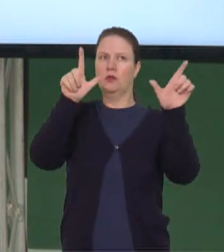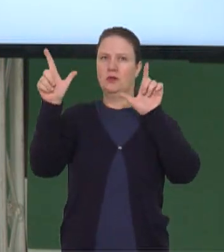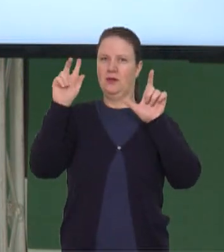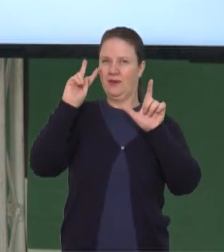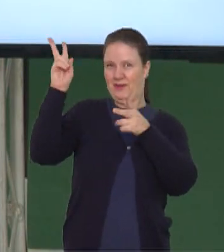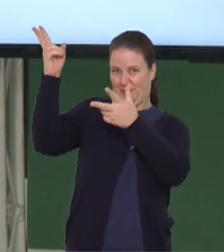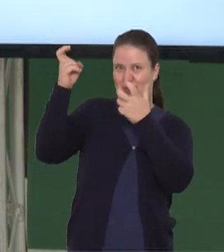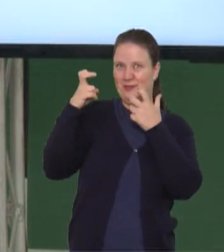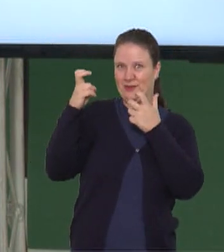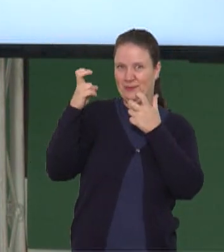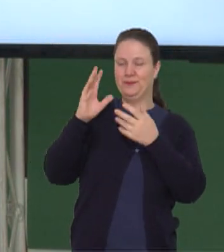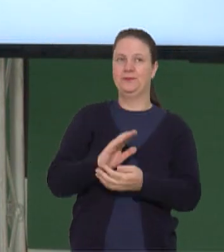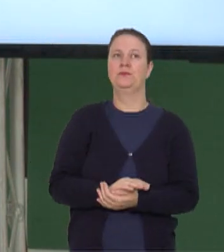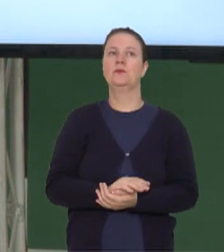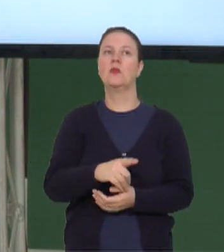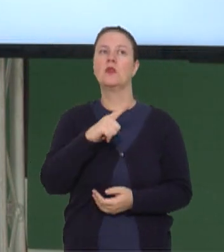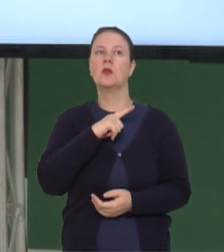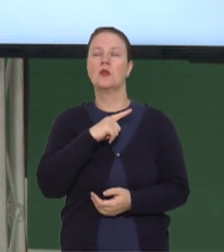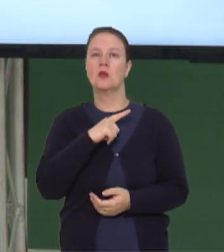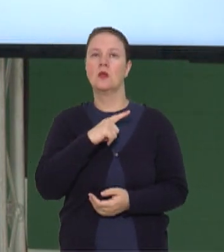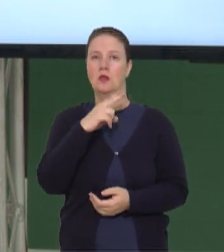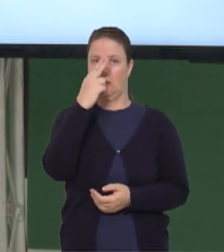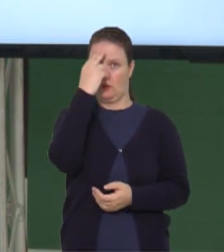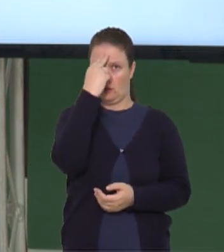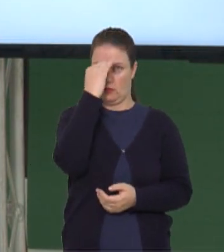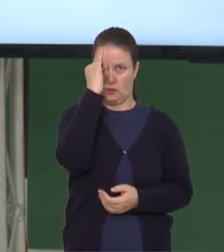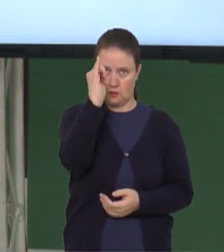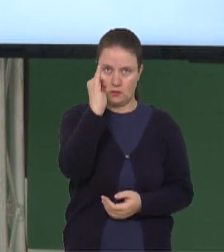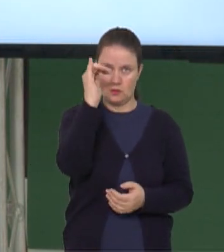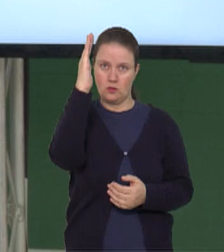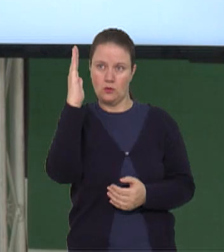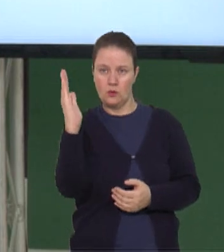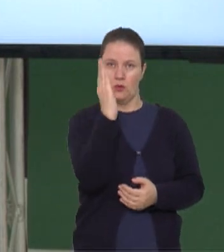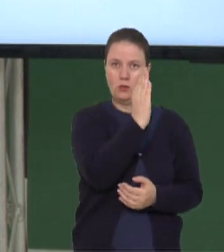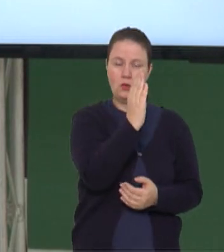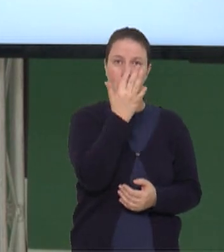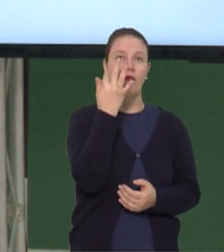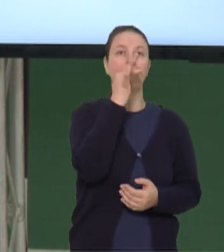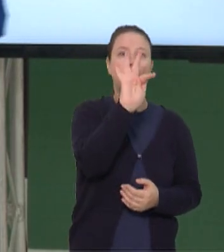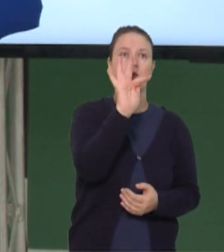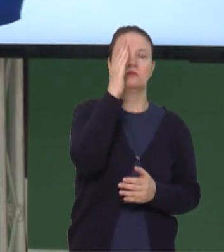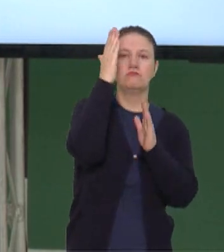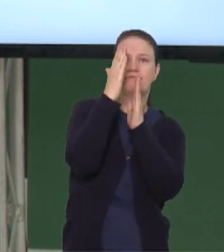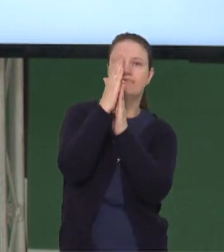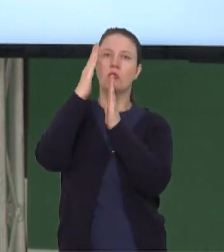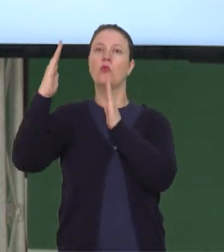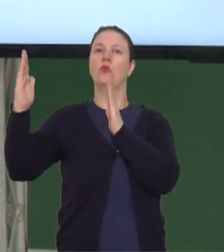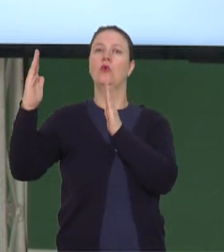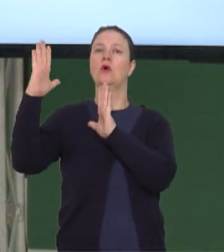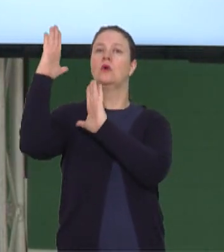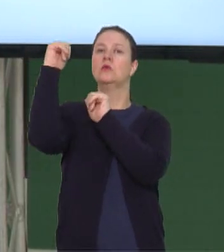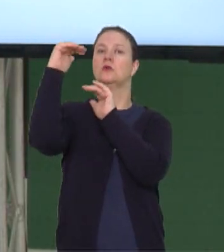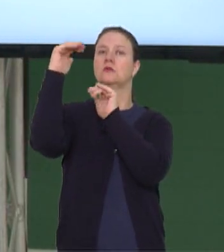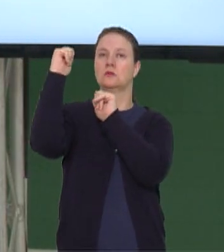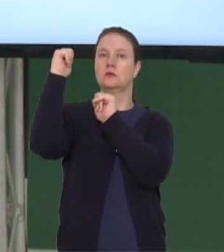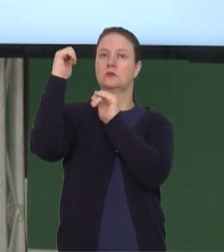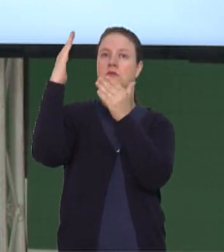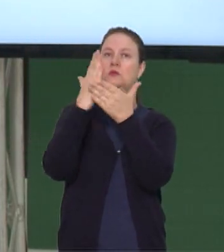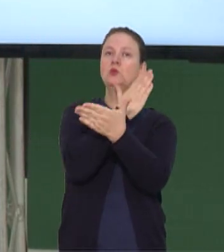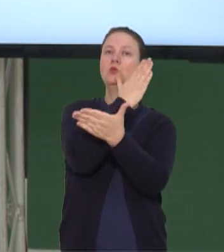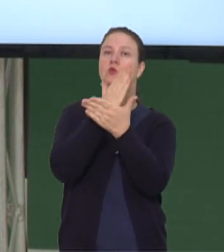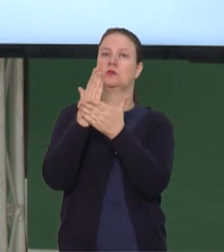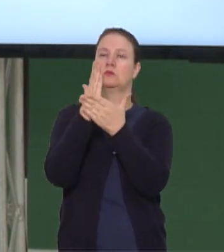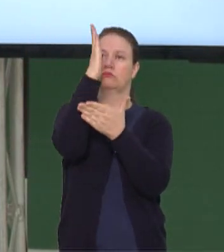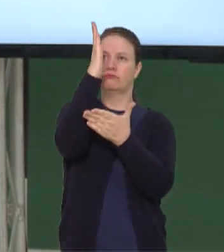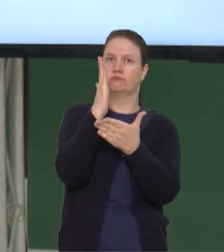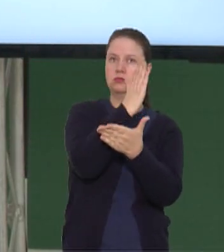para vocês terem uma ideia, então a gente tem aqui a parte francesa e aqui a parte espanhola, né? Isso para vocês